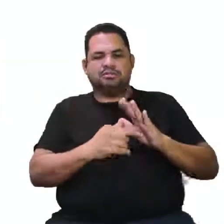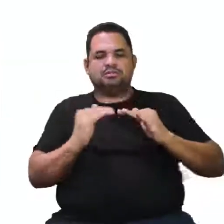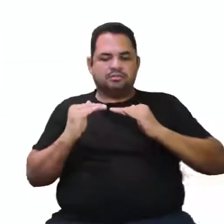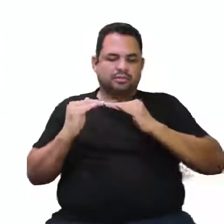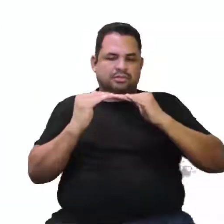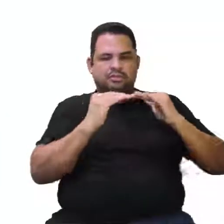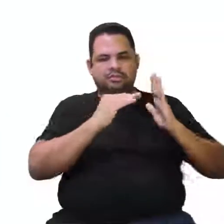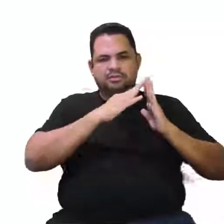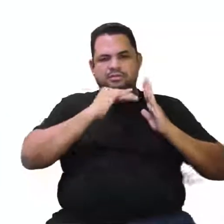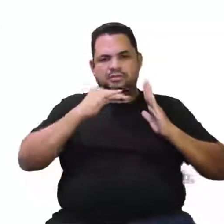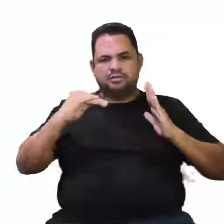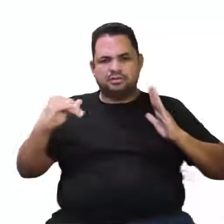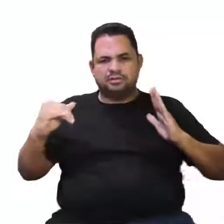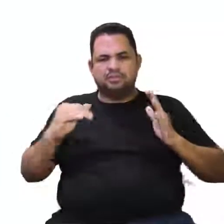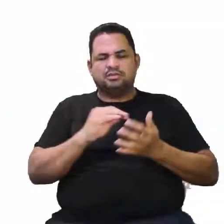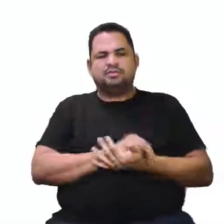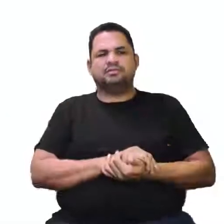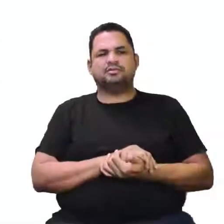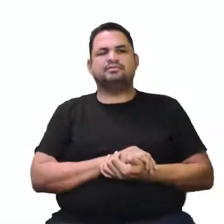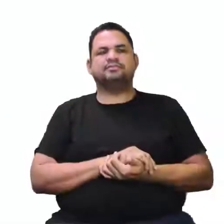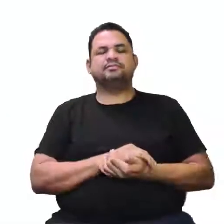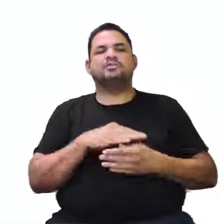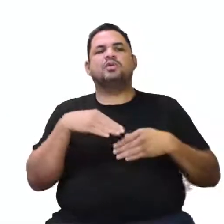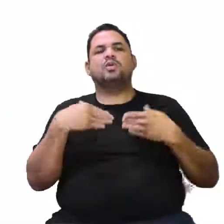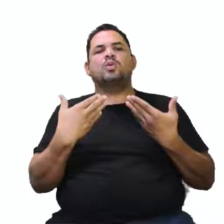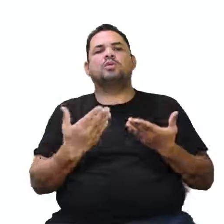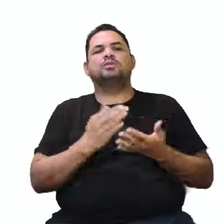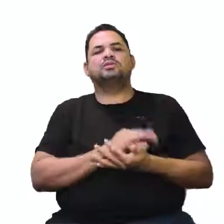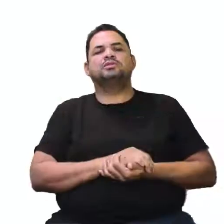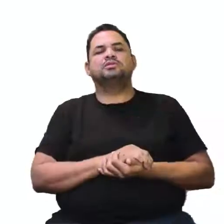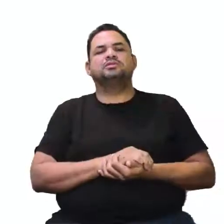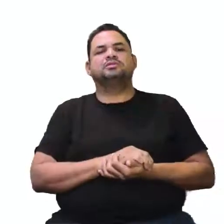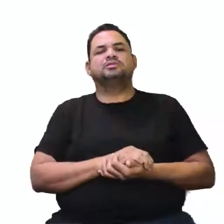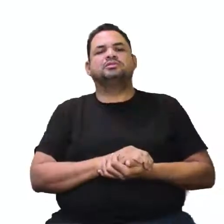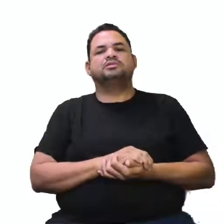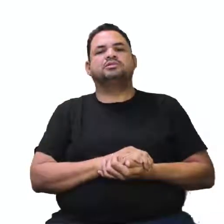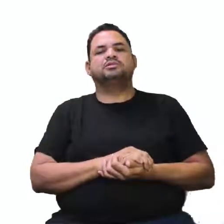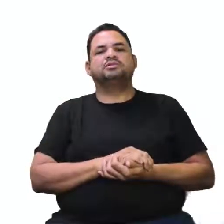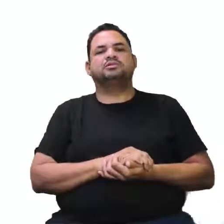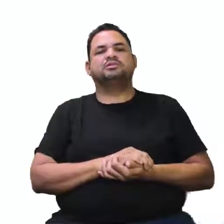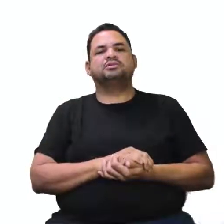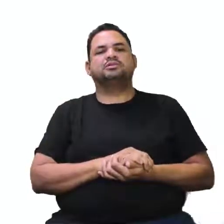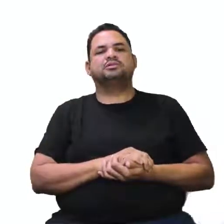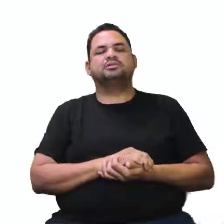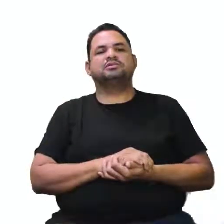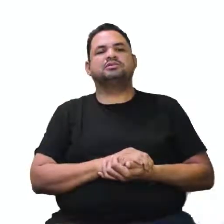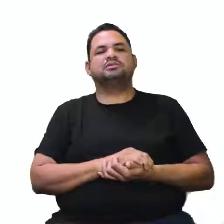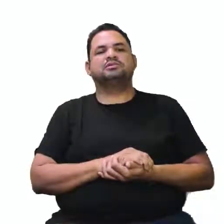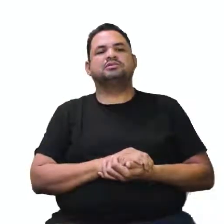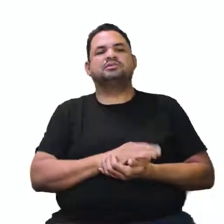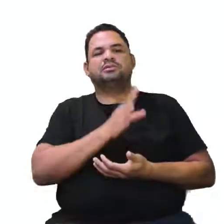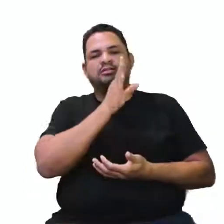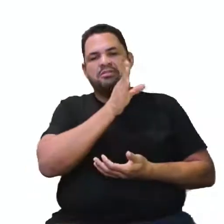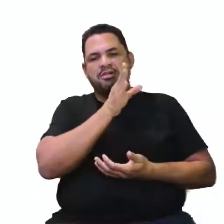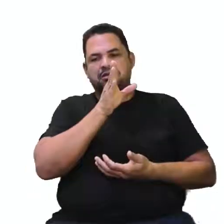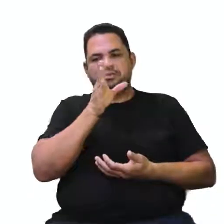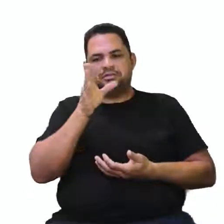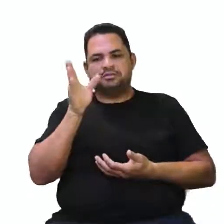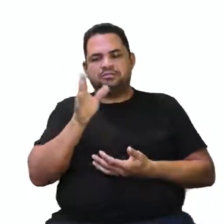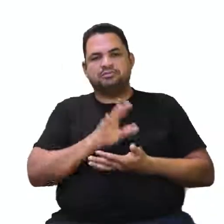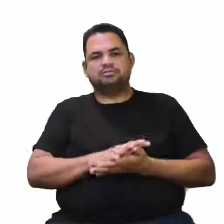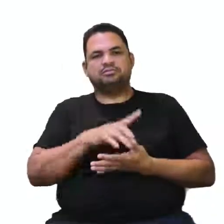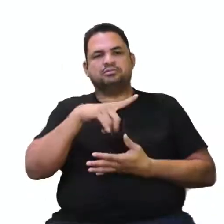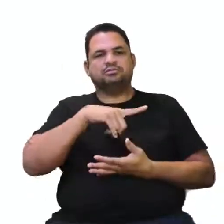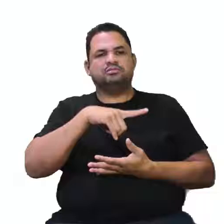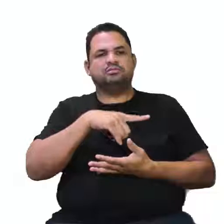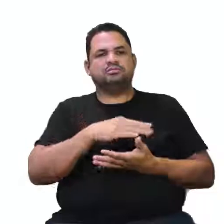padrões estéticos. E aí, quando a gente fala em padrões estéticos, a gente vê aí que tem vários campos sendo abordados aí.